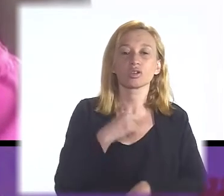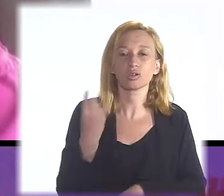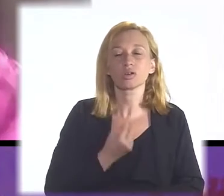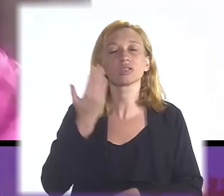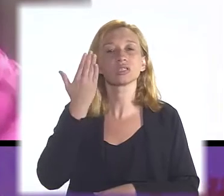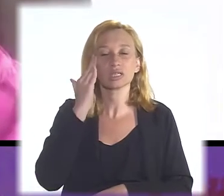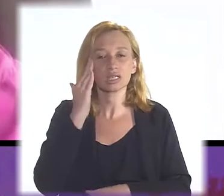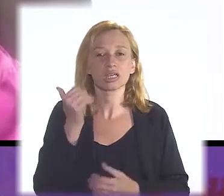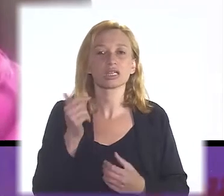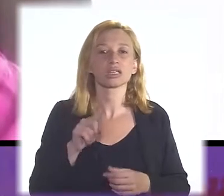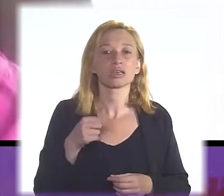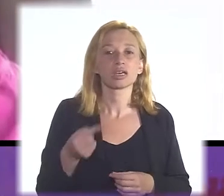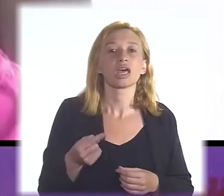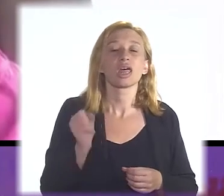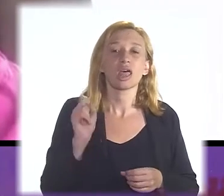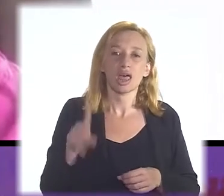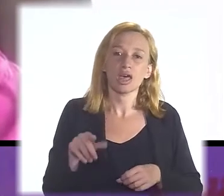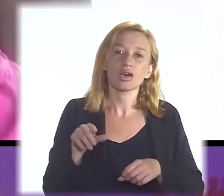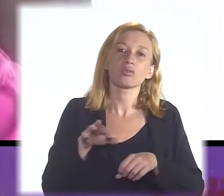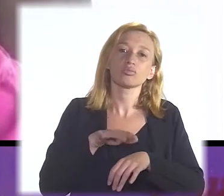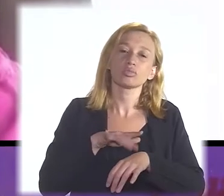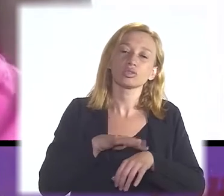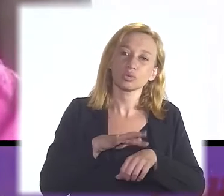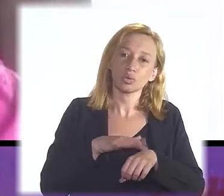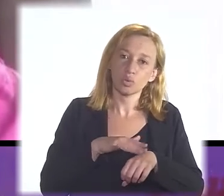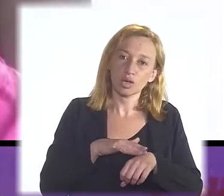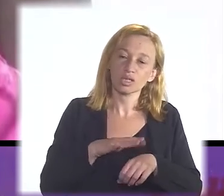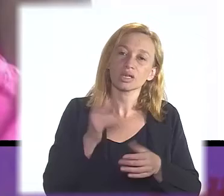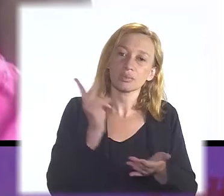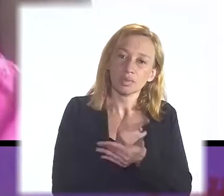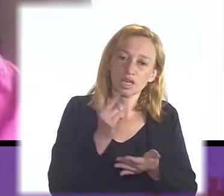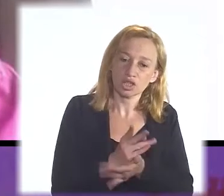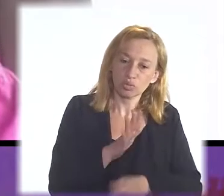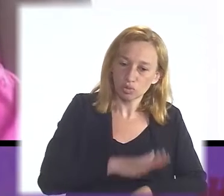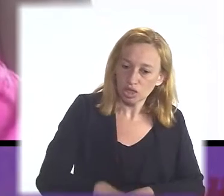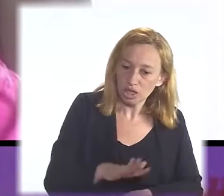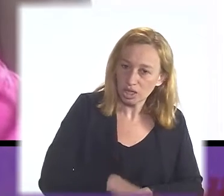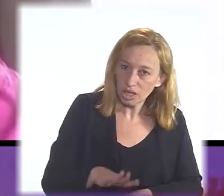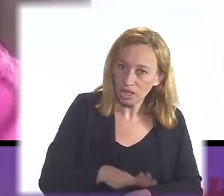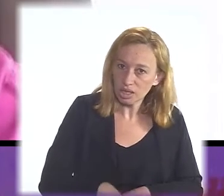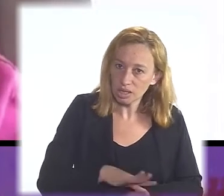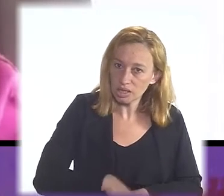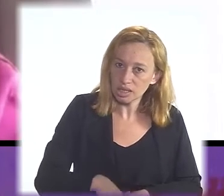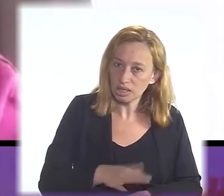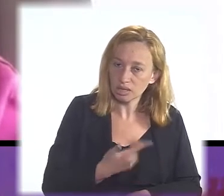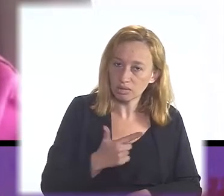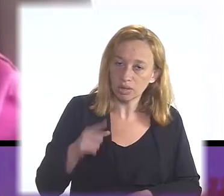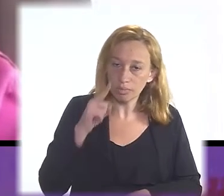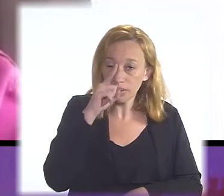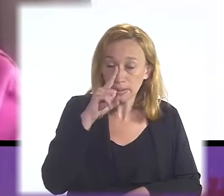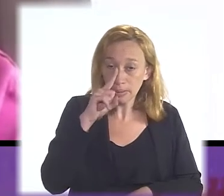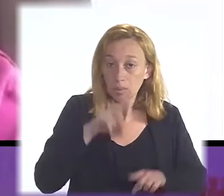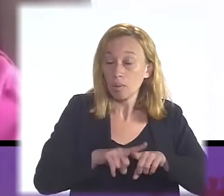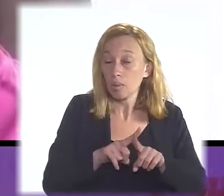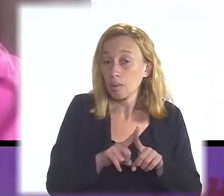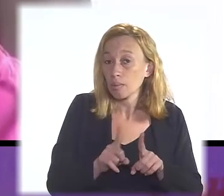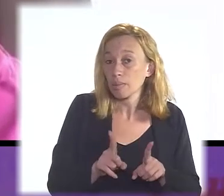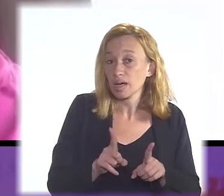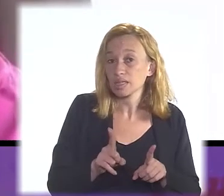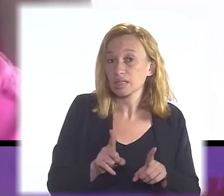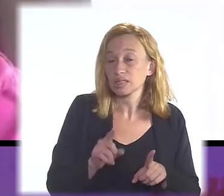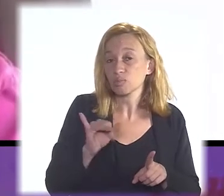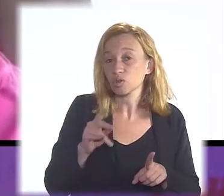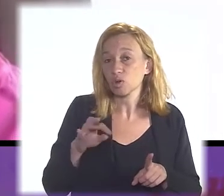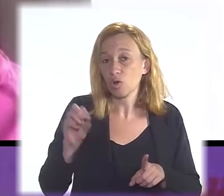gente tem que entender é que é uma doença que, mesmo em crianças, que é um grupo de risco, que tem menor risco, porque pelo